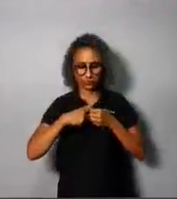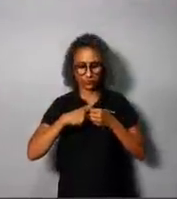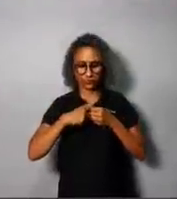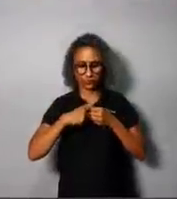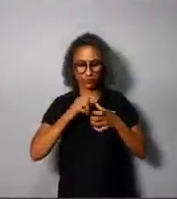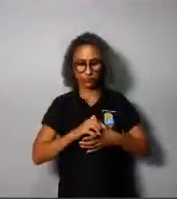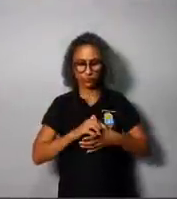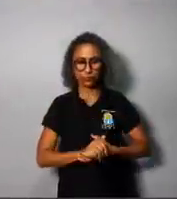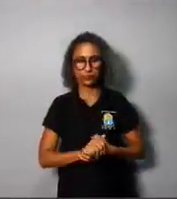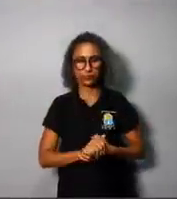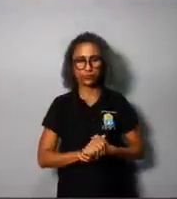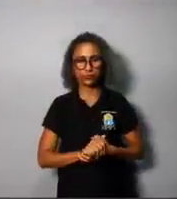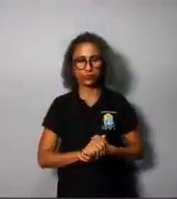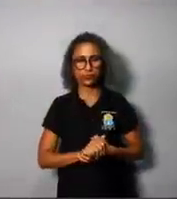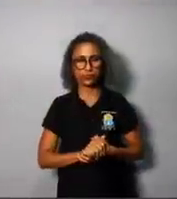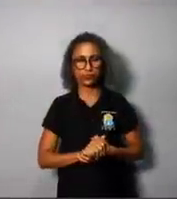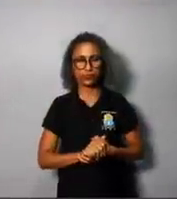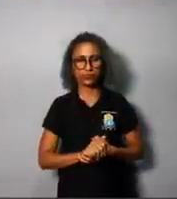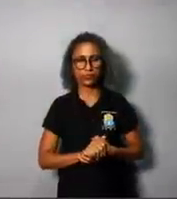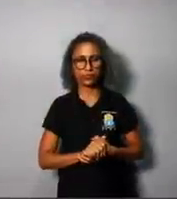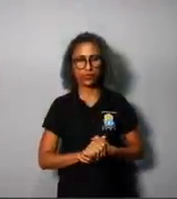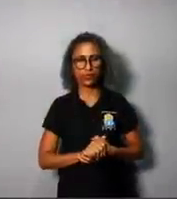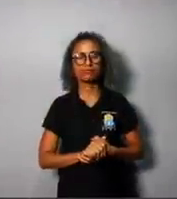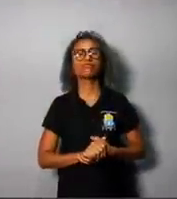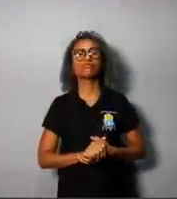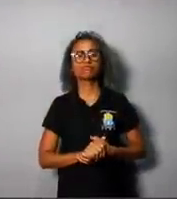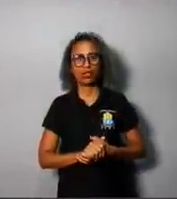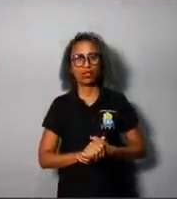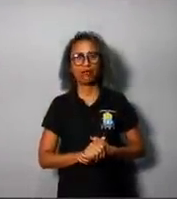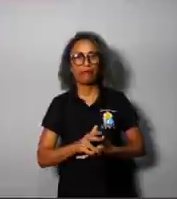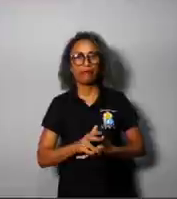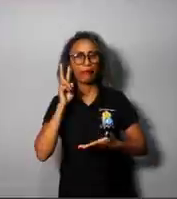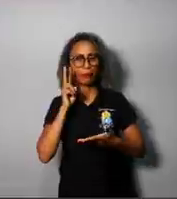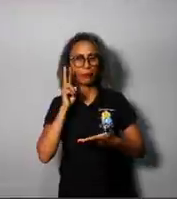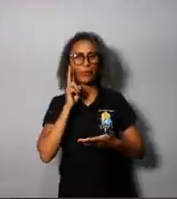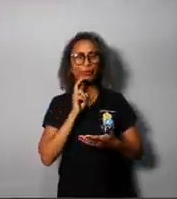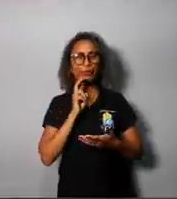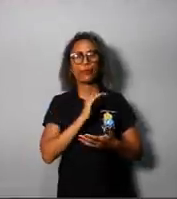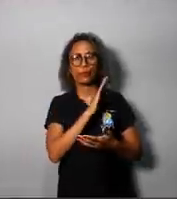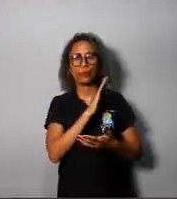Jesus. Celebrando, pois, a memória da morte e